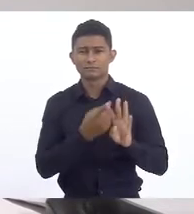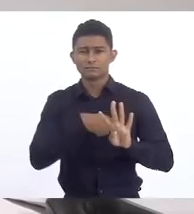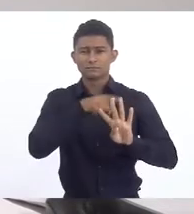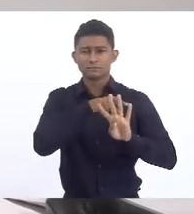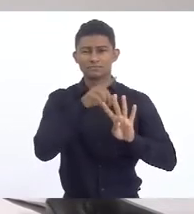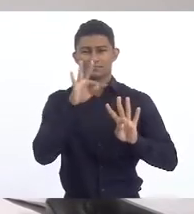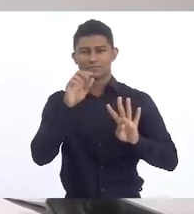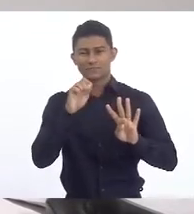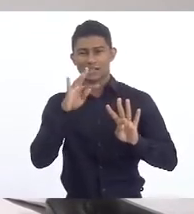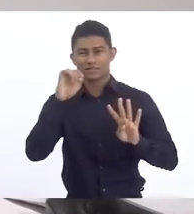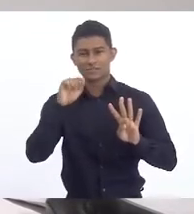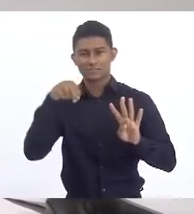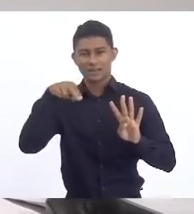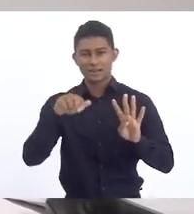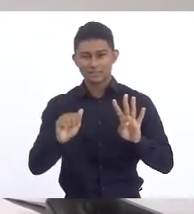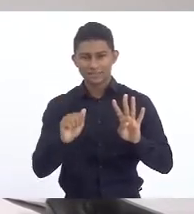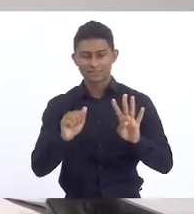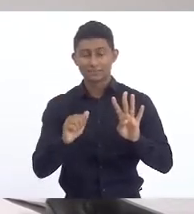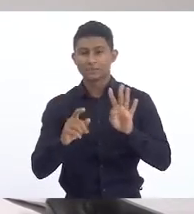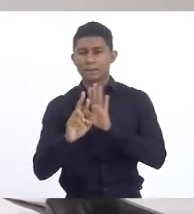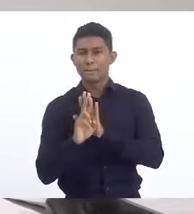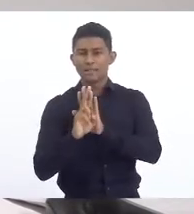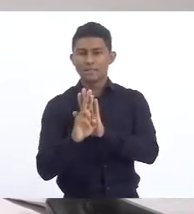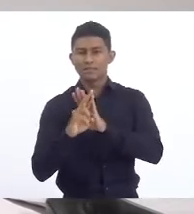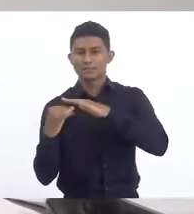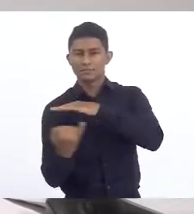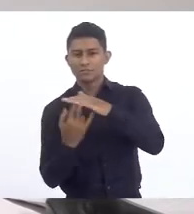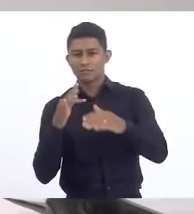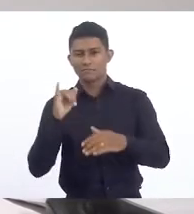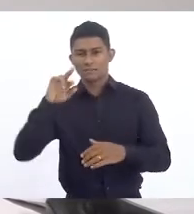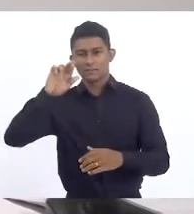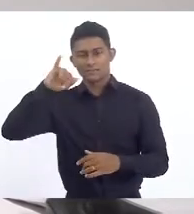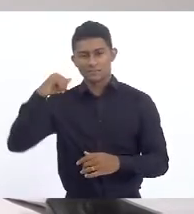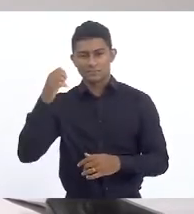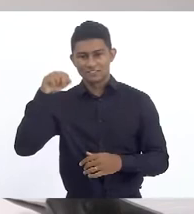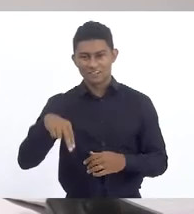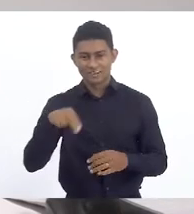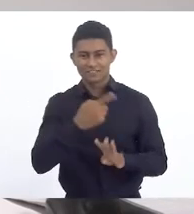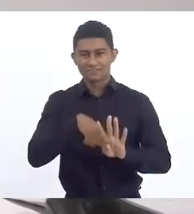Tatiana Branches, representante da Firjan, gerente jurídica